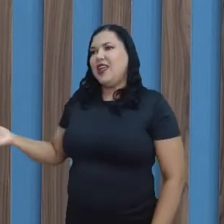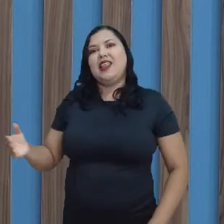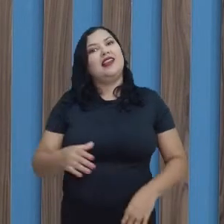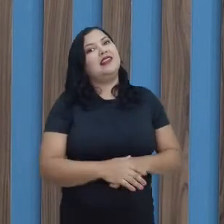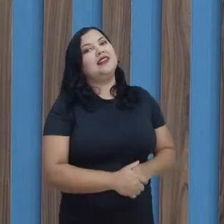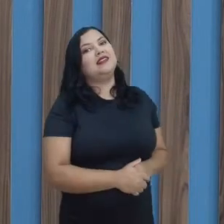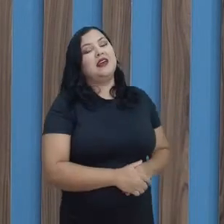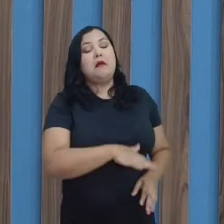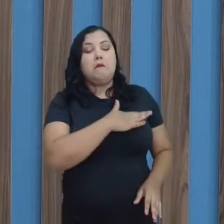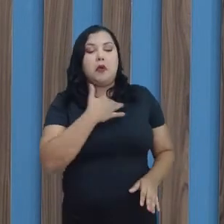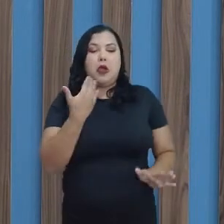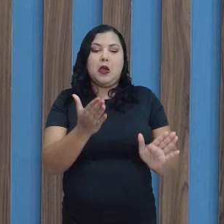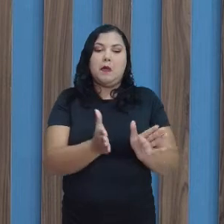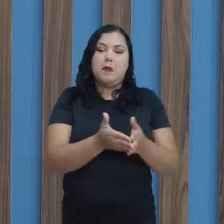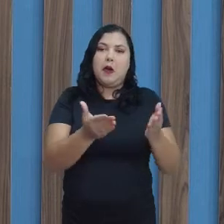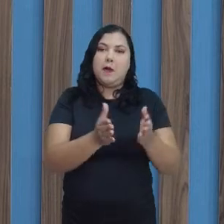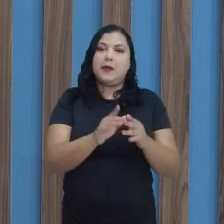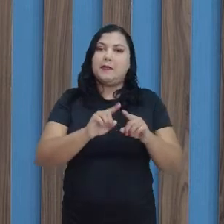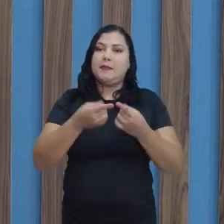história. Demais,